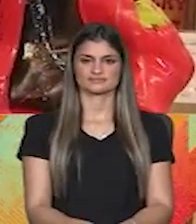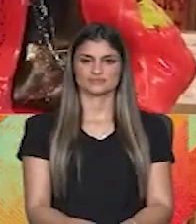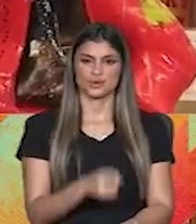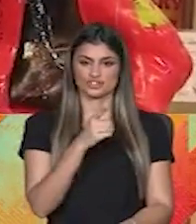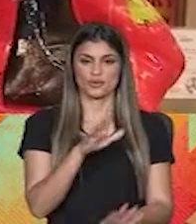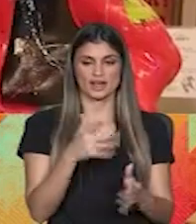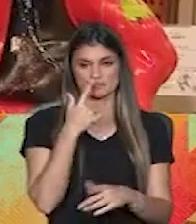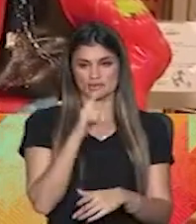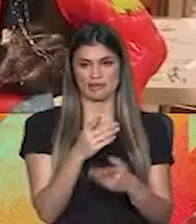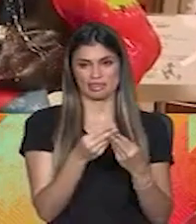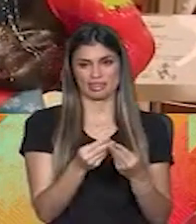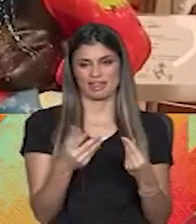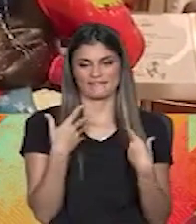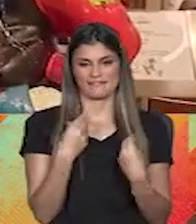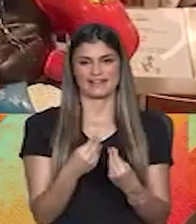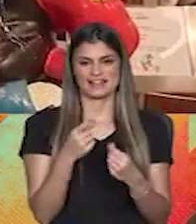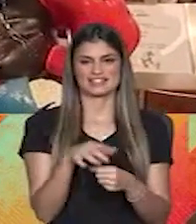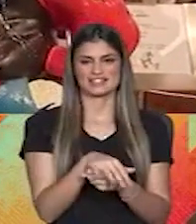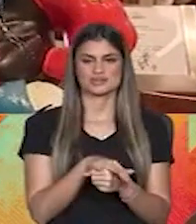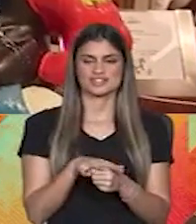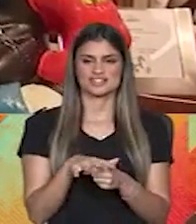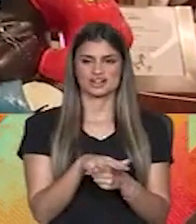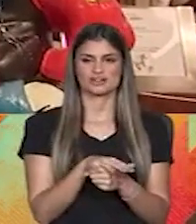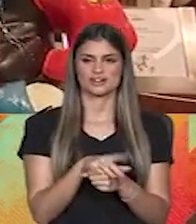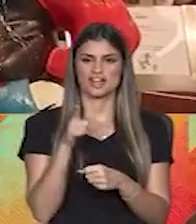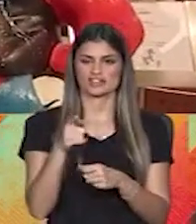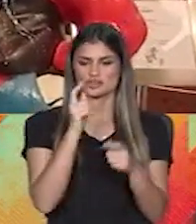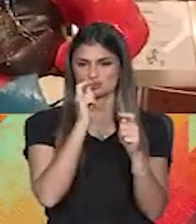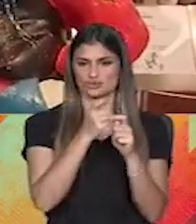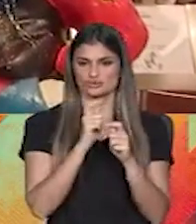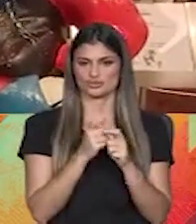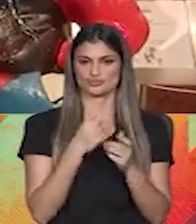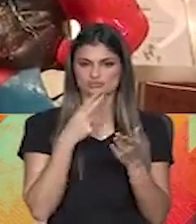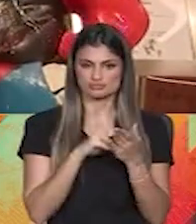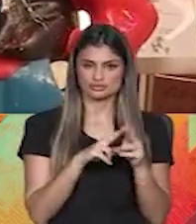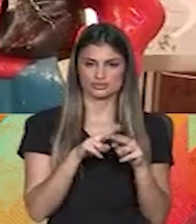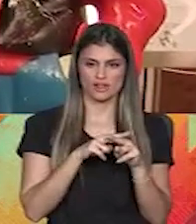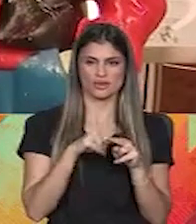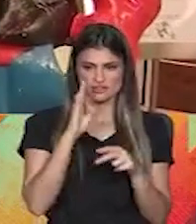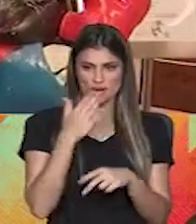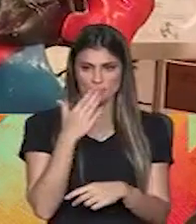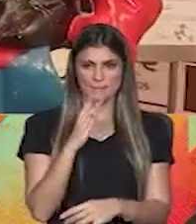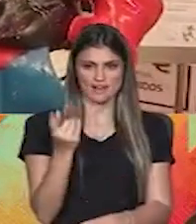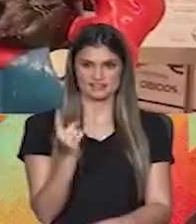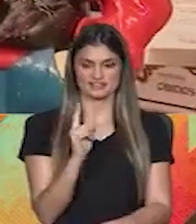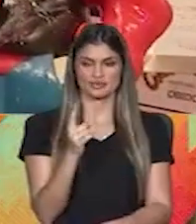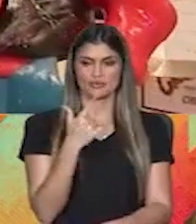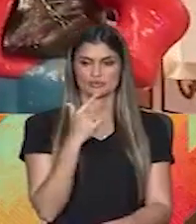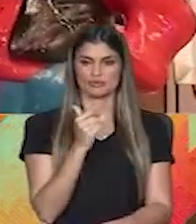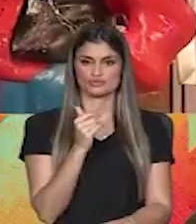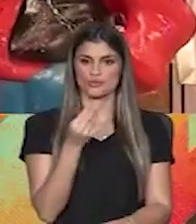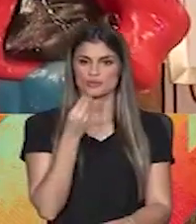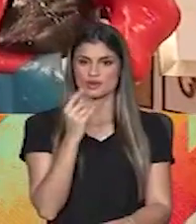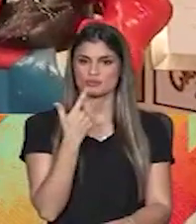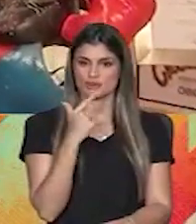É verdade mas neste caso estas culturas são mesmo em chocolate eu sei que não parece Hã Não podemos dar uma